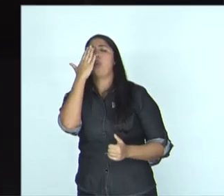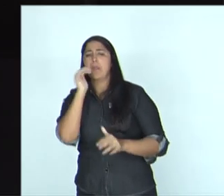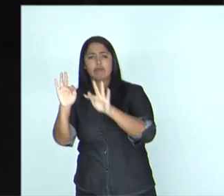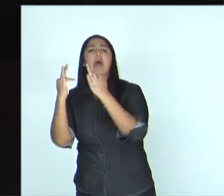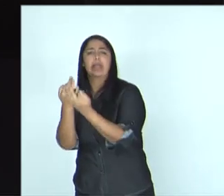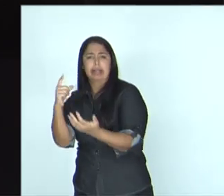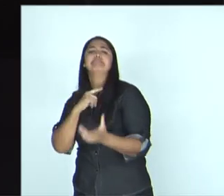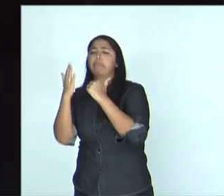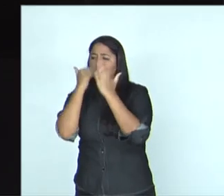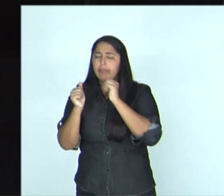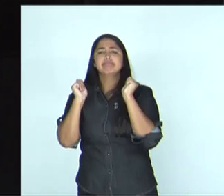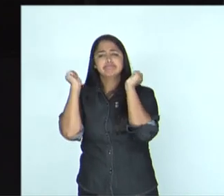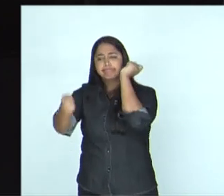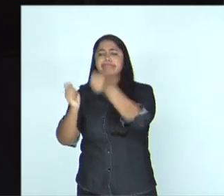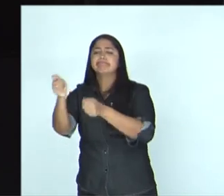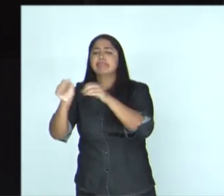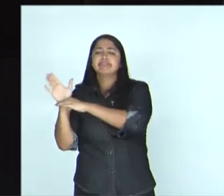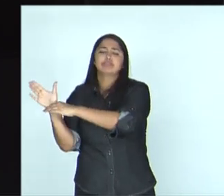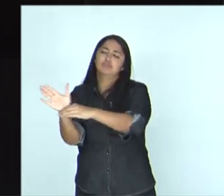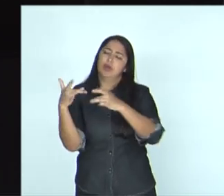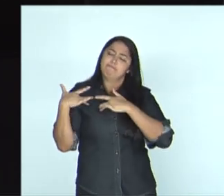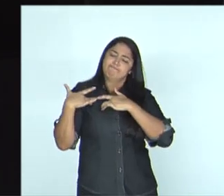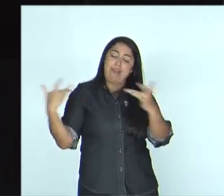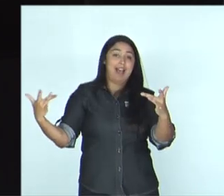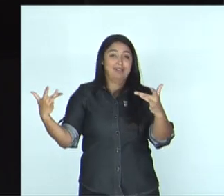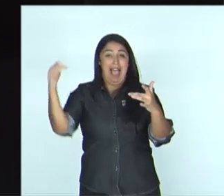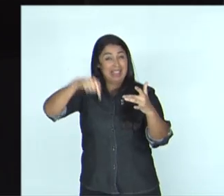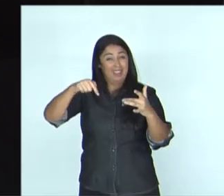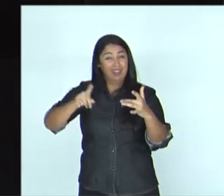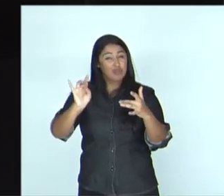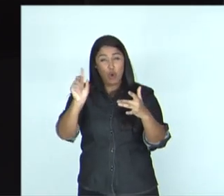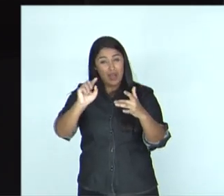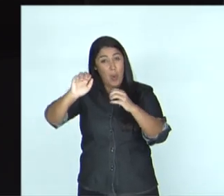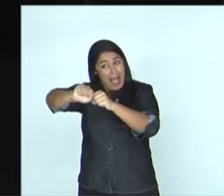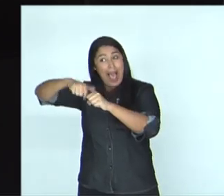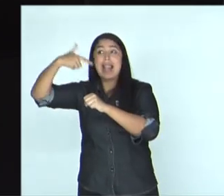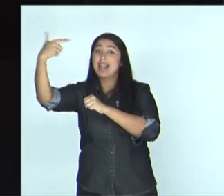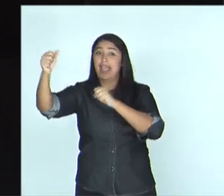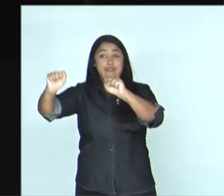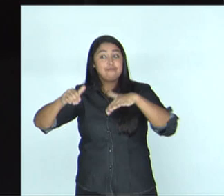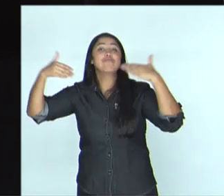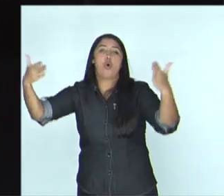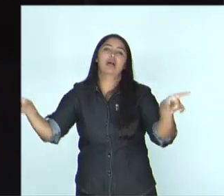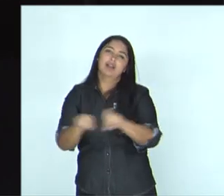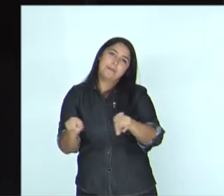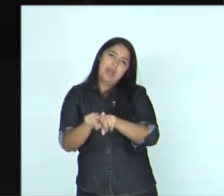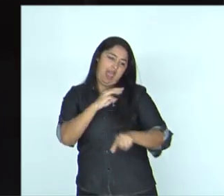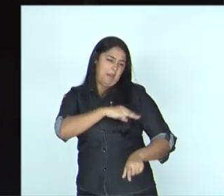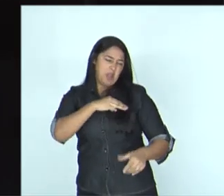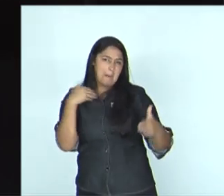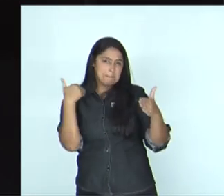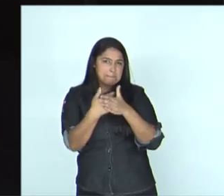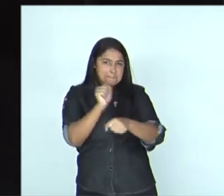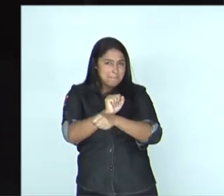do que a gente faz fora daqui. Eu conto com a sua ajuda, porque a obra missionária não vai parar. Pega agora